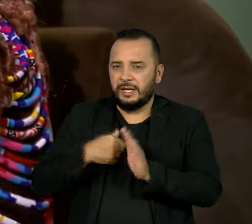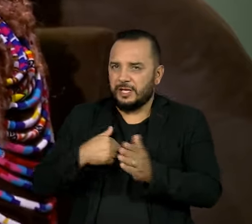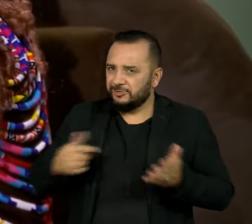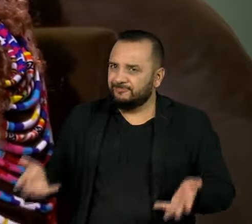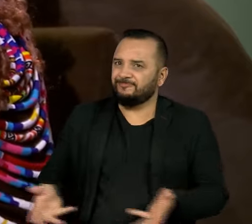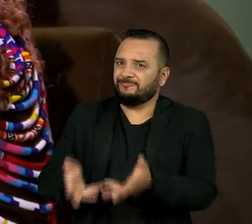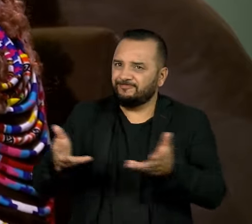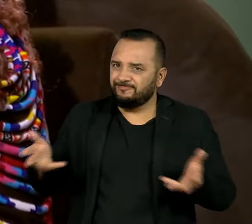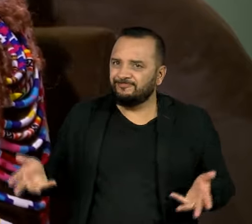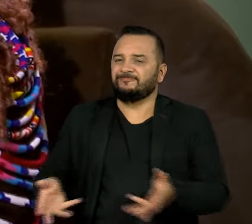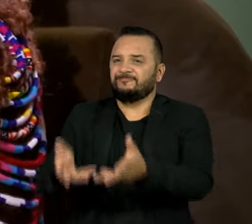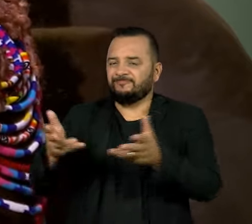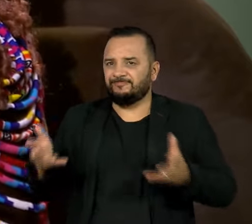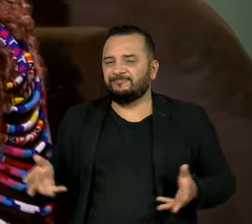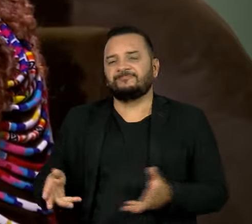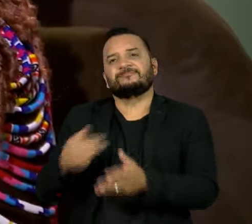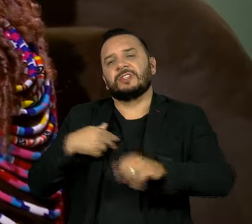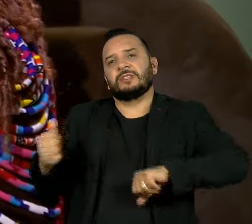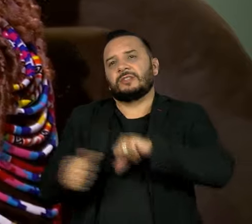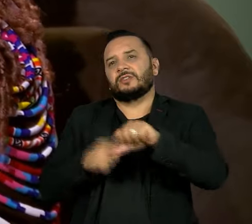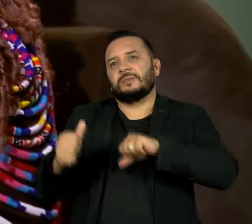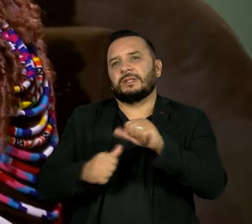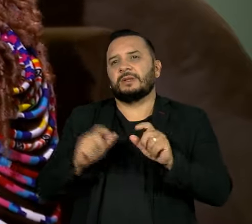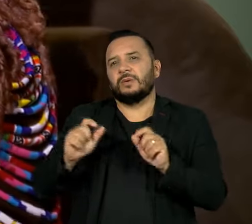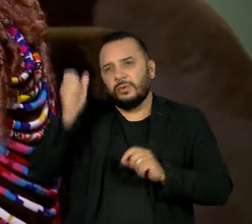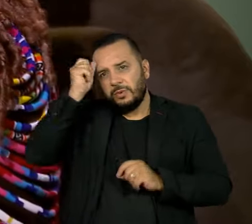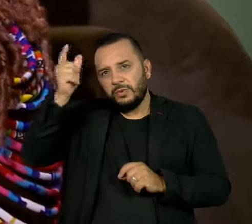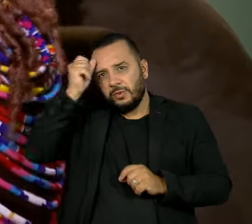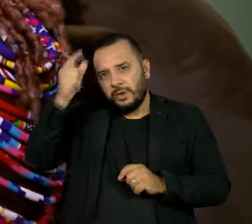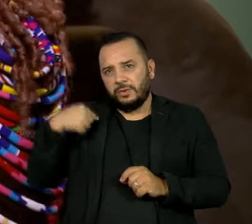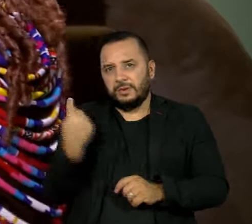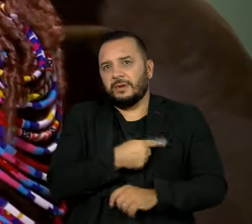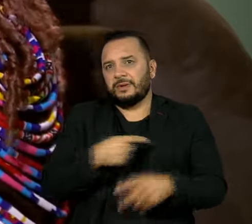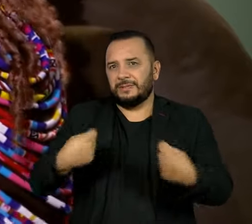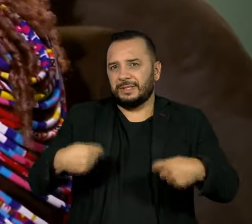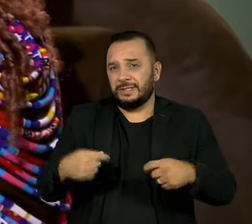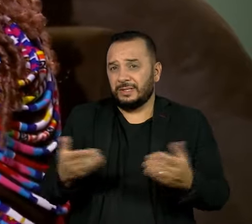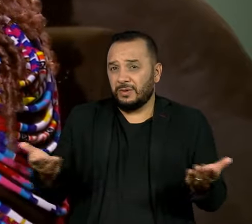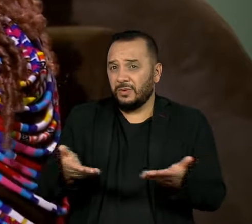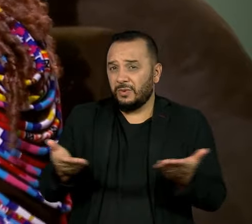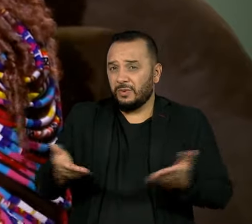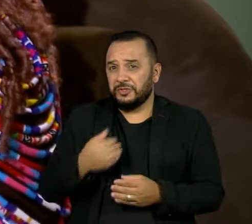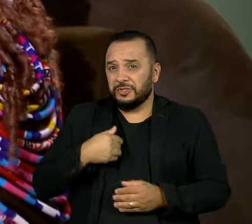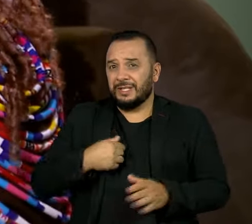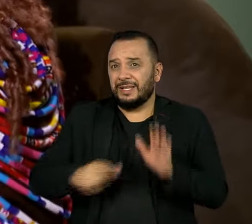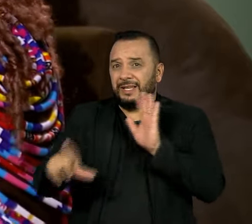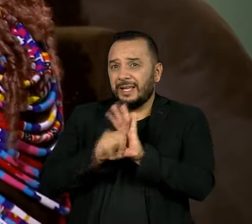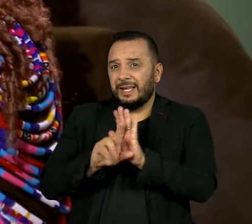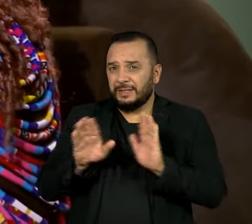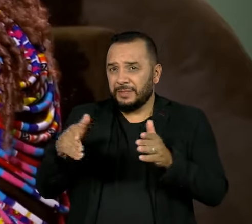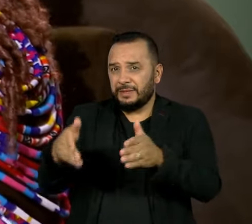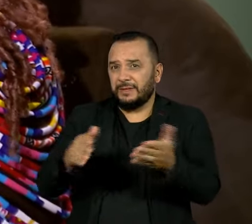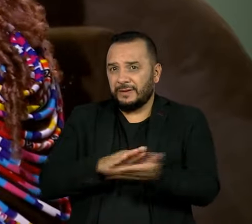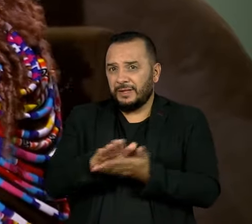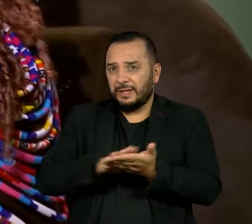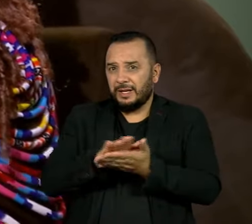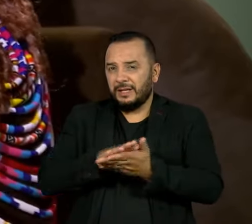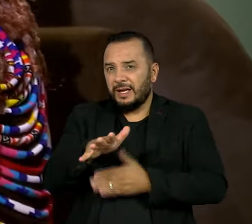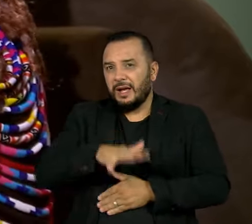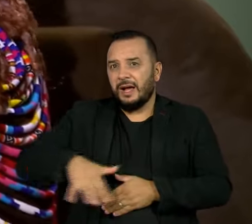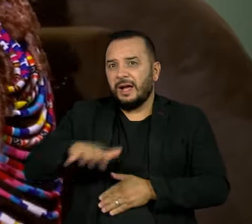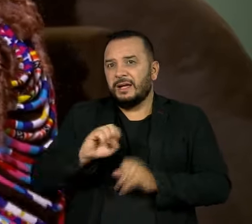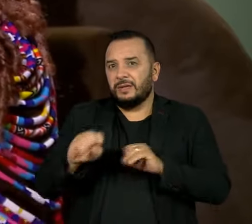de potencialização dessa transformação cultural que a gente precisa. Hoje, sem uma lei que seja específica em relação à educação